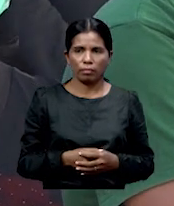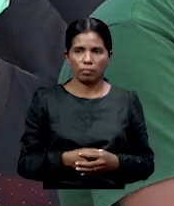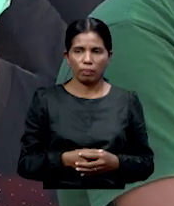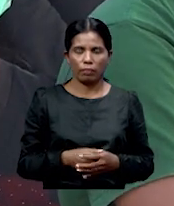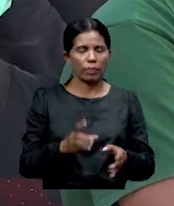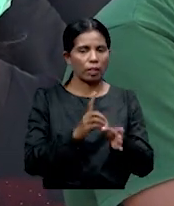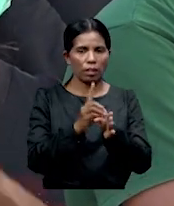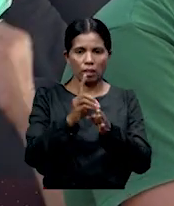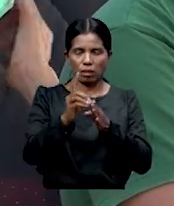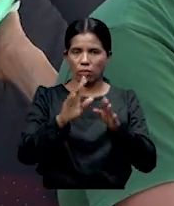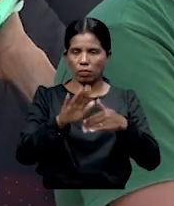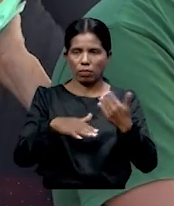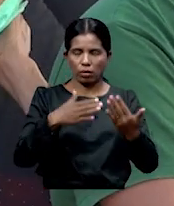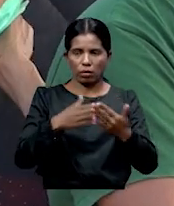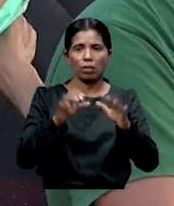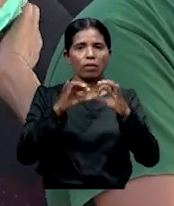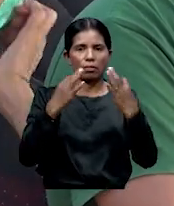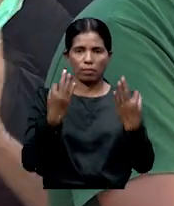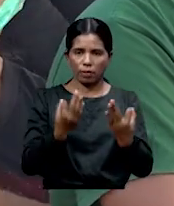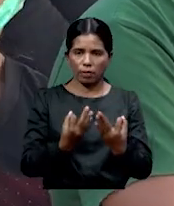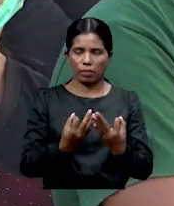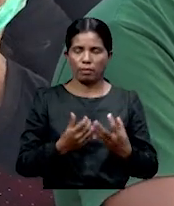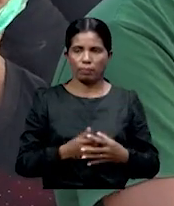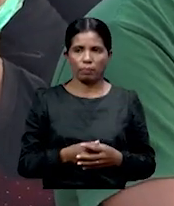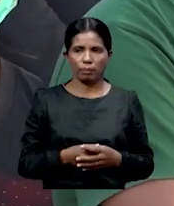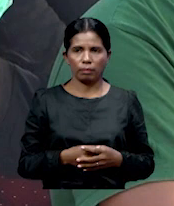irsaun hot-hotu família,